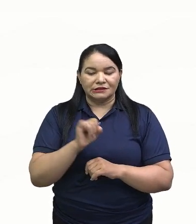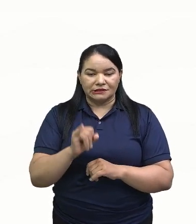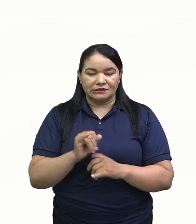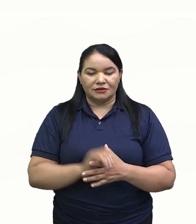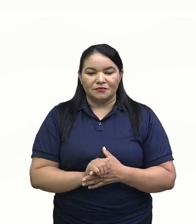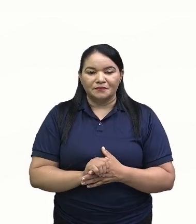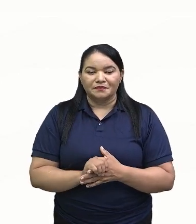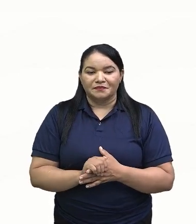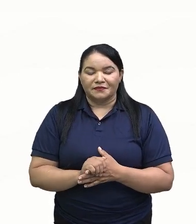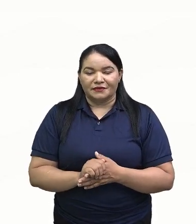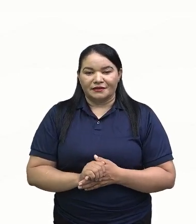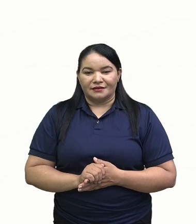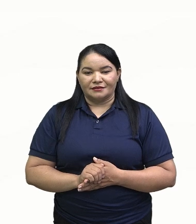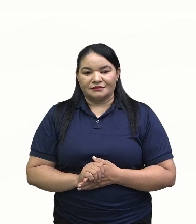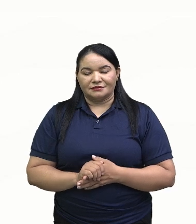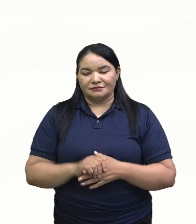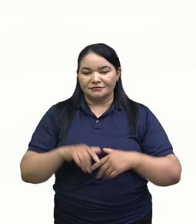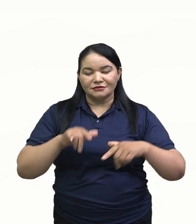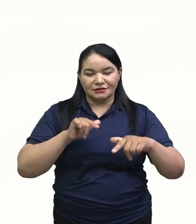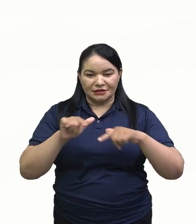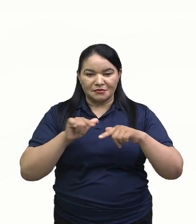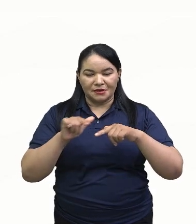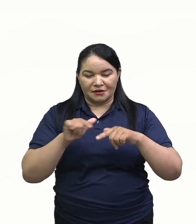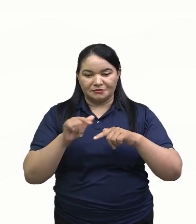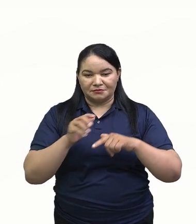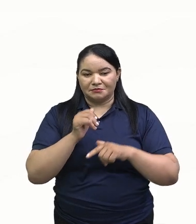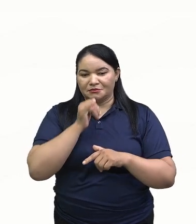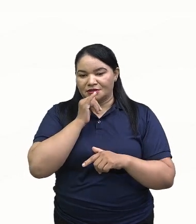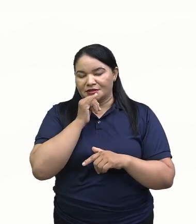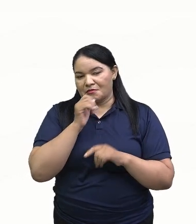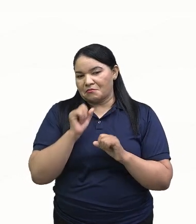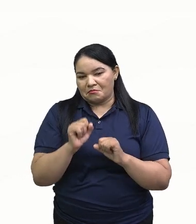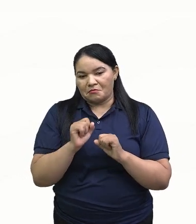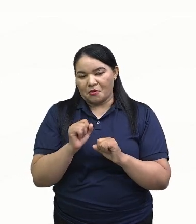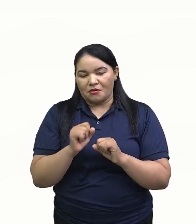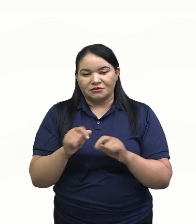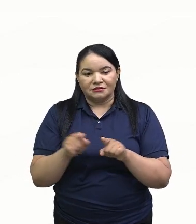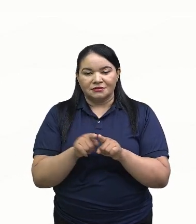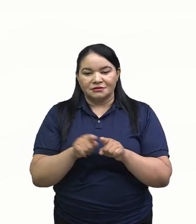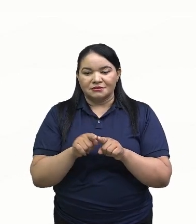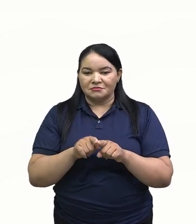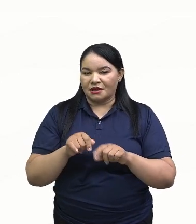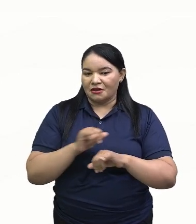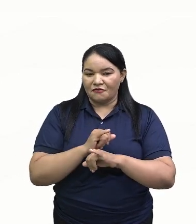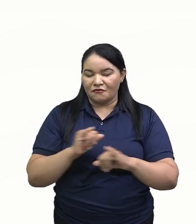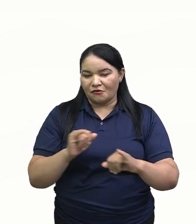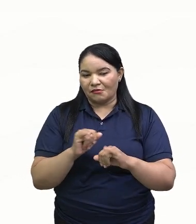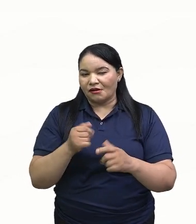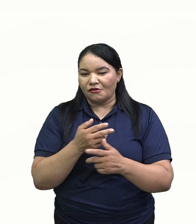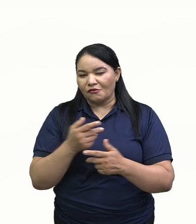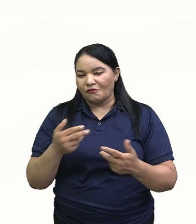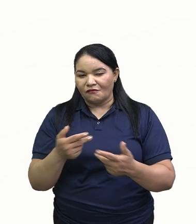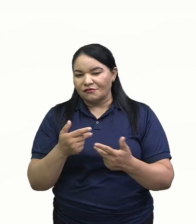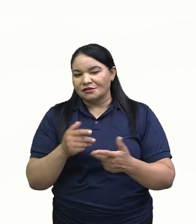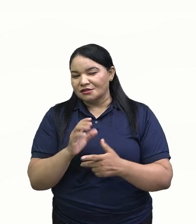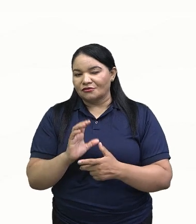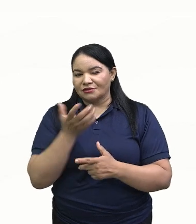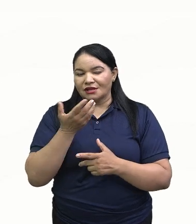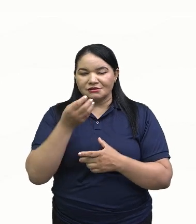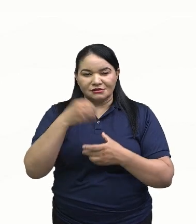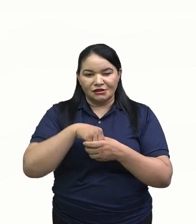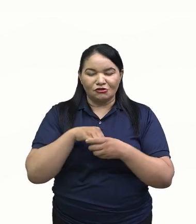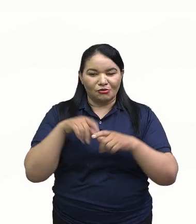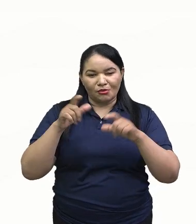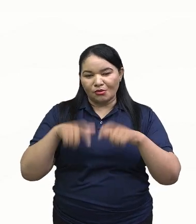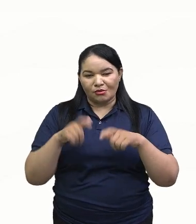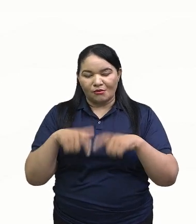questão do trabalho, né? Você precisa estar informado das coisas que ocorrem dentro do seu ambiente de trabalho.